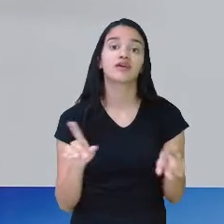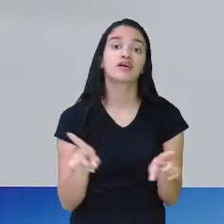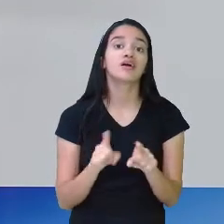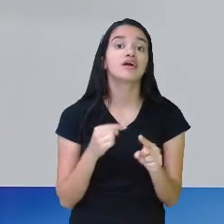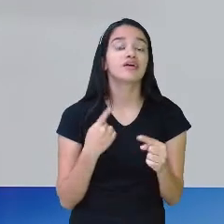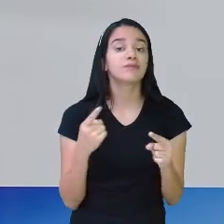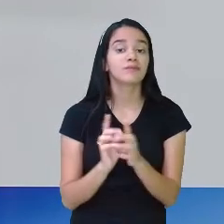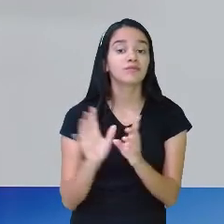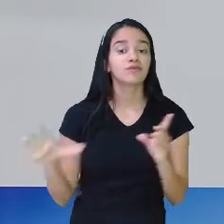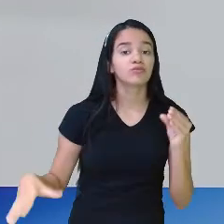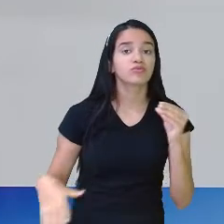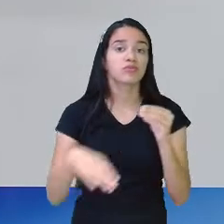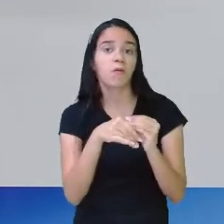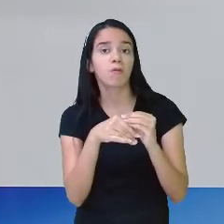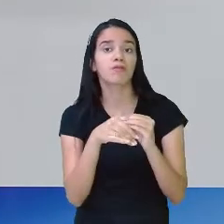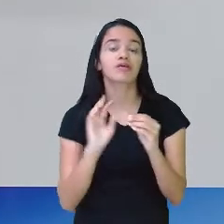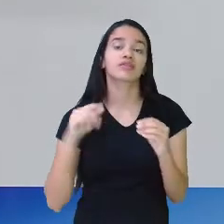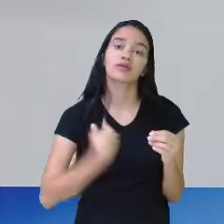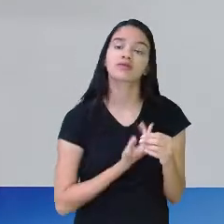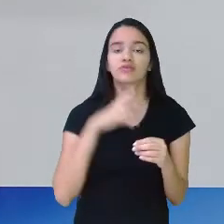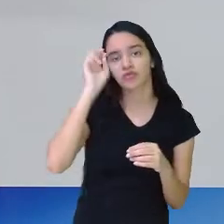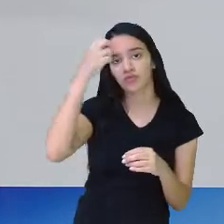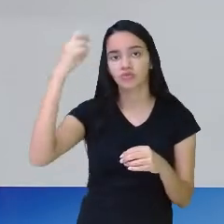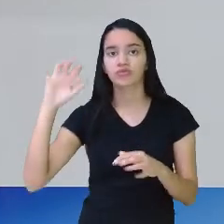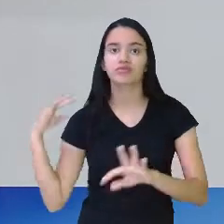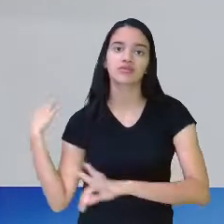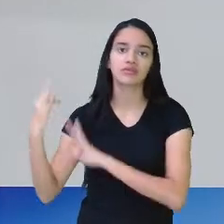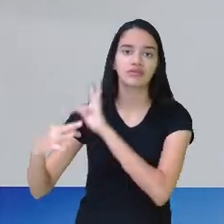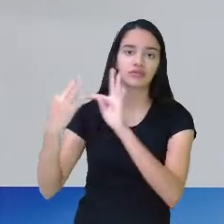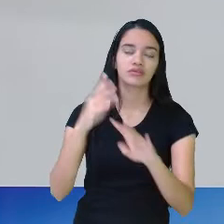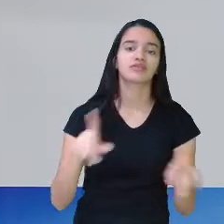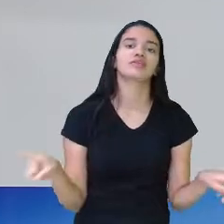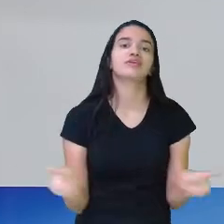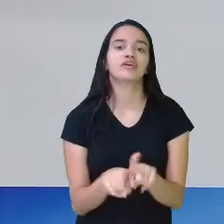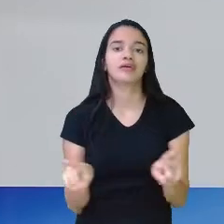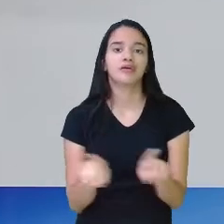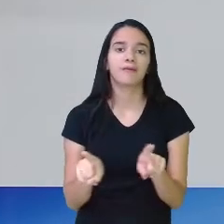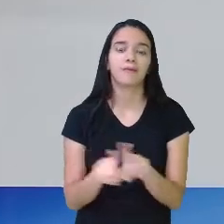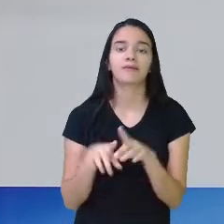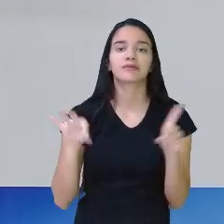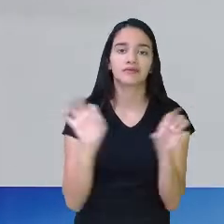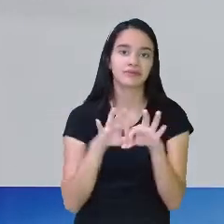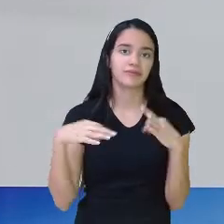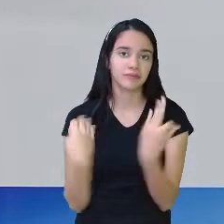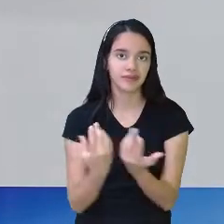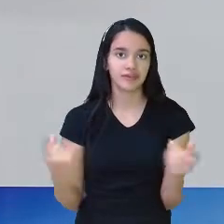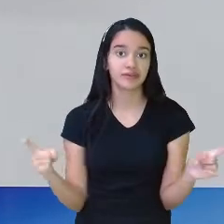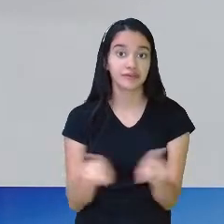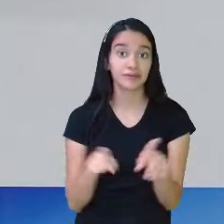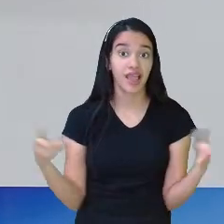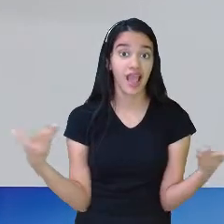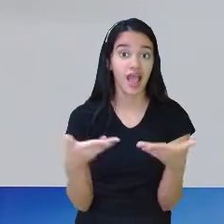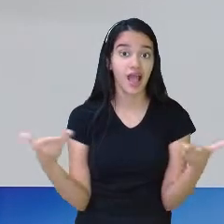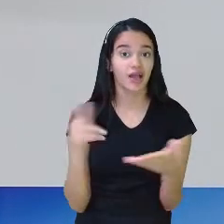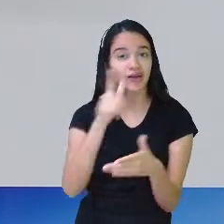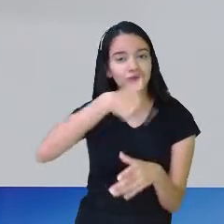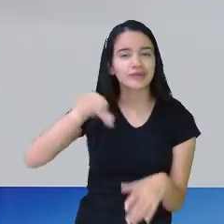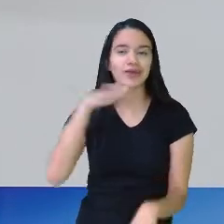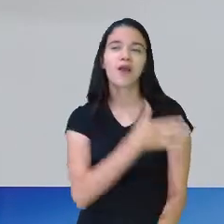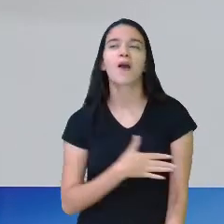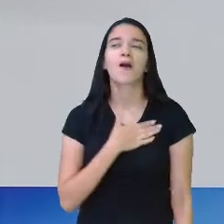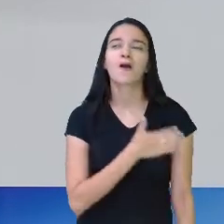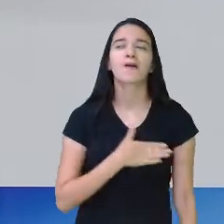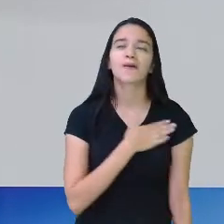fazer parte da nossa cultura, fazer parte da nossa tradição e fazer parte da nossa família, tá? E agora é a parte que vocês gostam, que